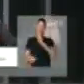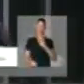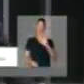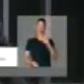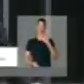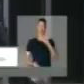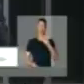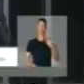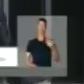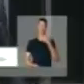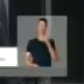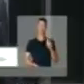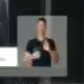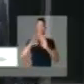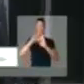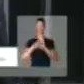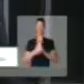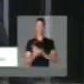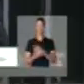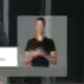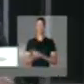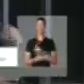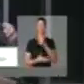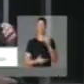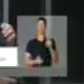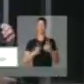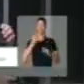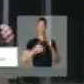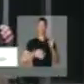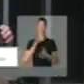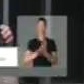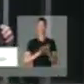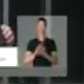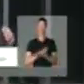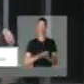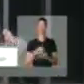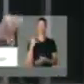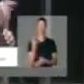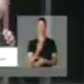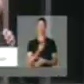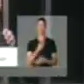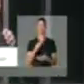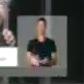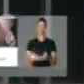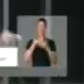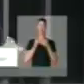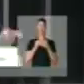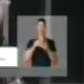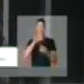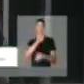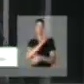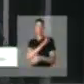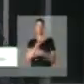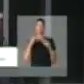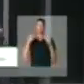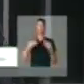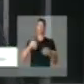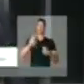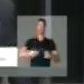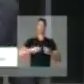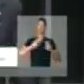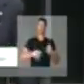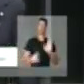capital externo sem nenhum critério, sem nenhuma justificativa. Nós trouxemos argumentos técnicos, o Ministério da